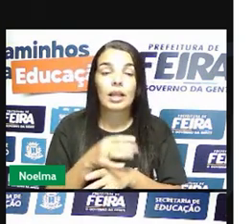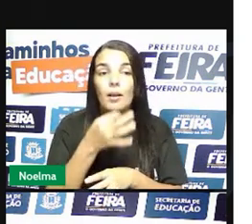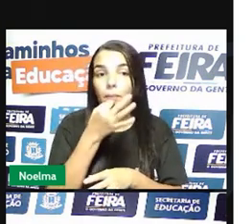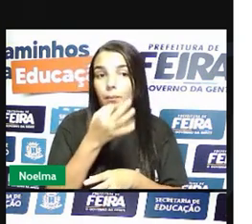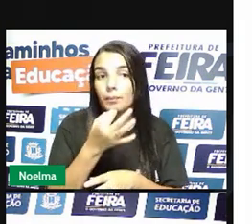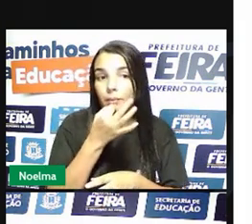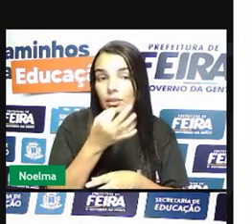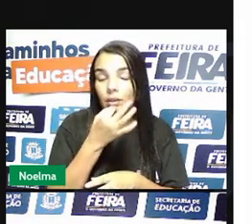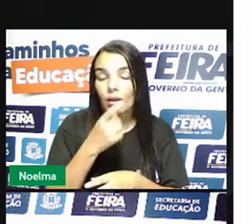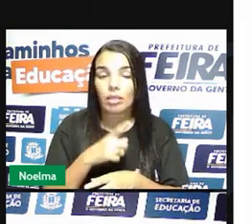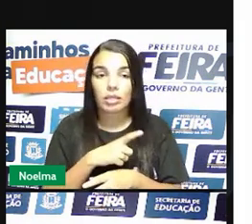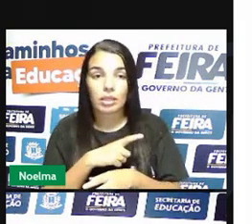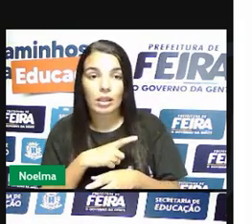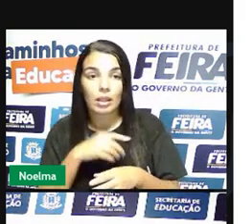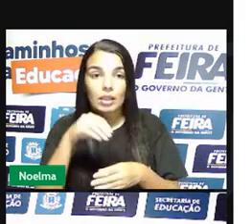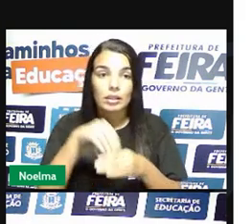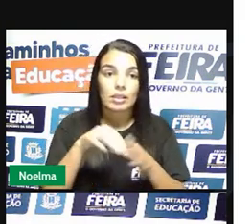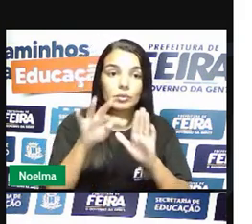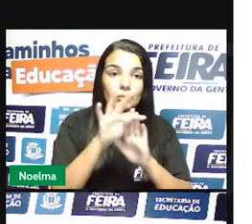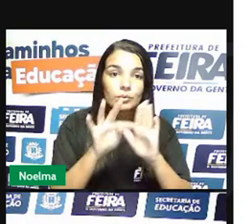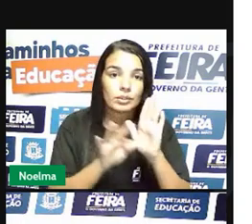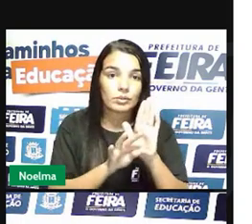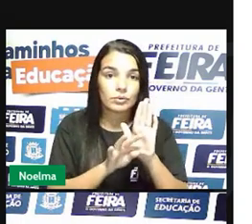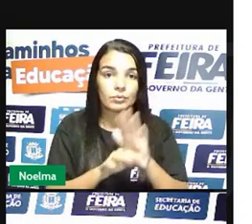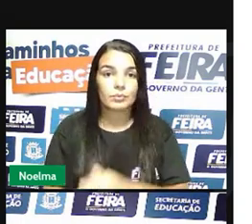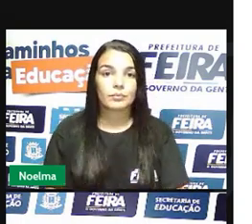argumentos que a gente utilizou ali durante o texto.